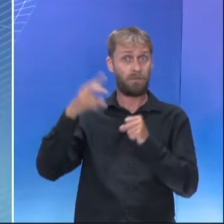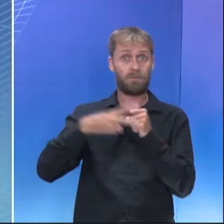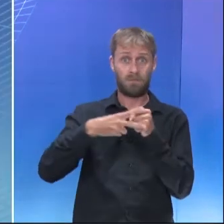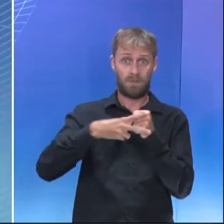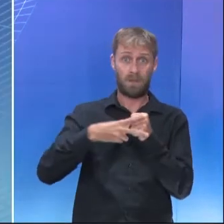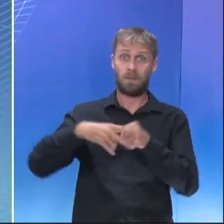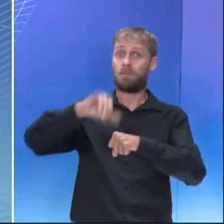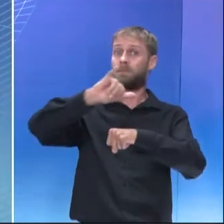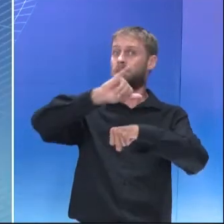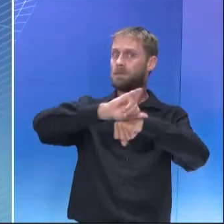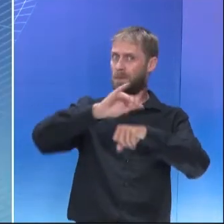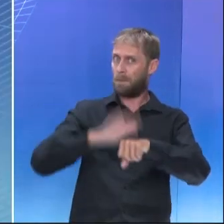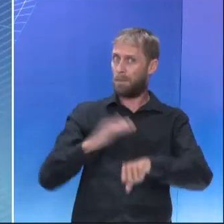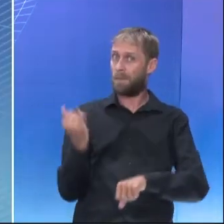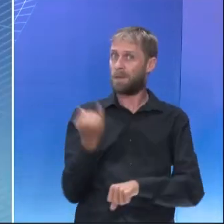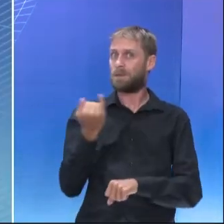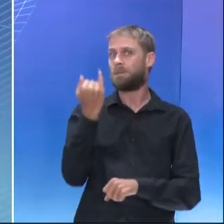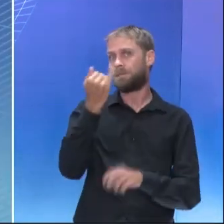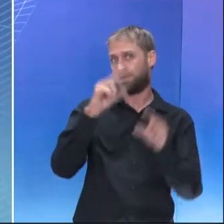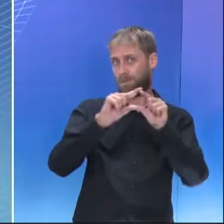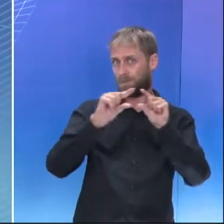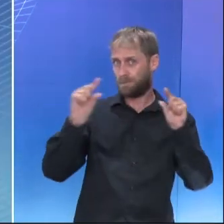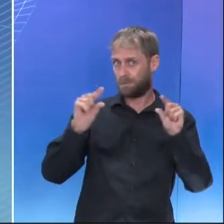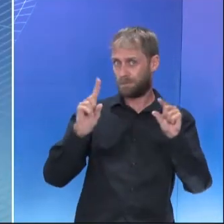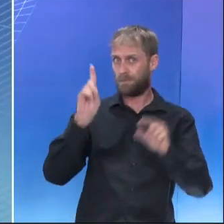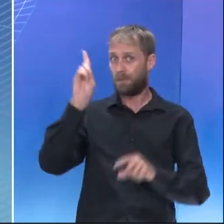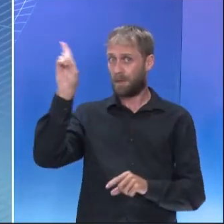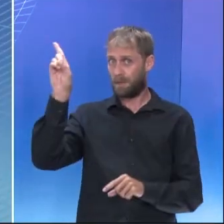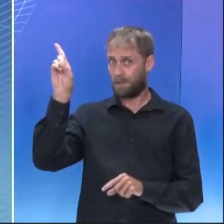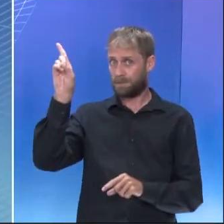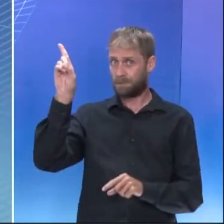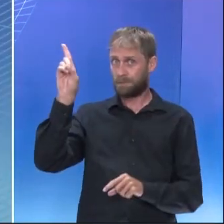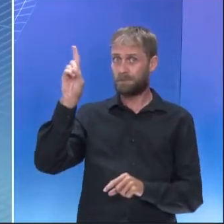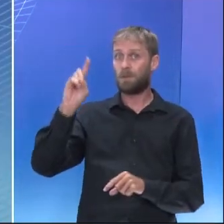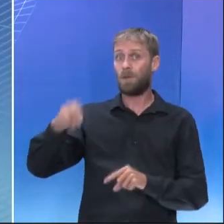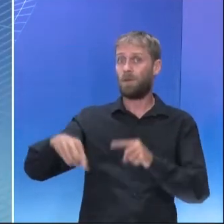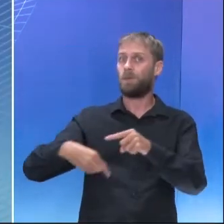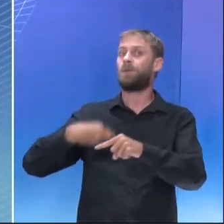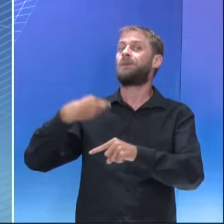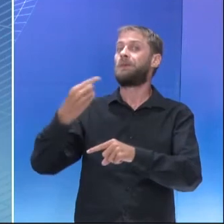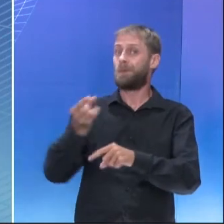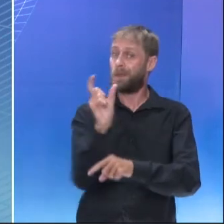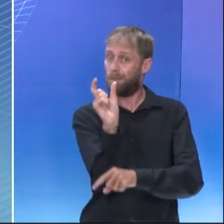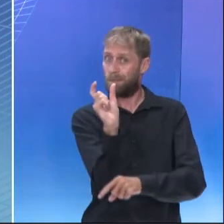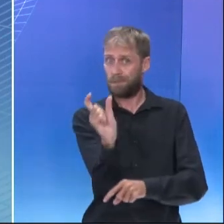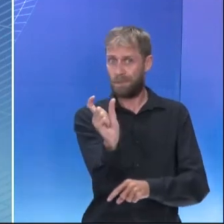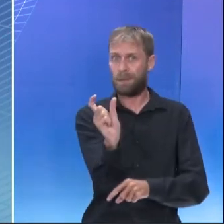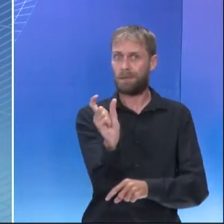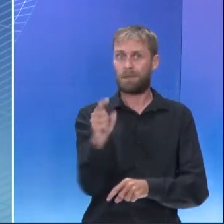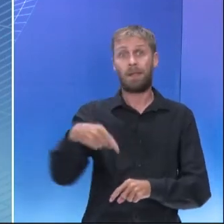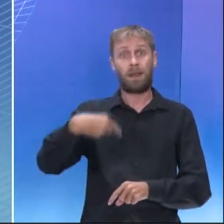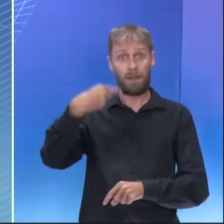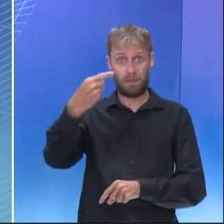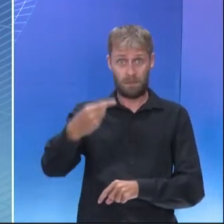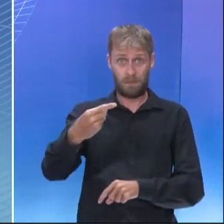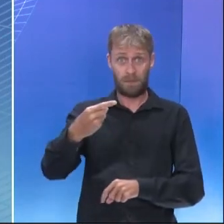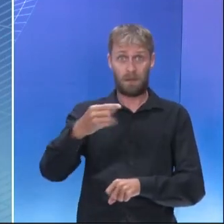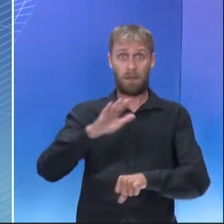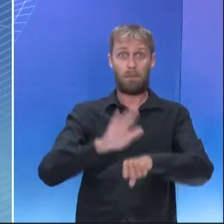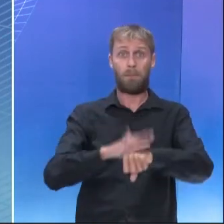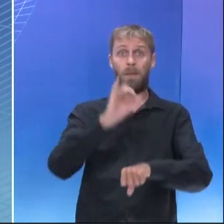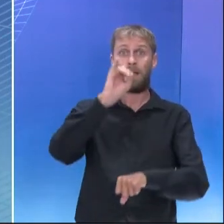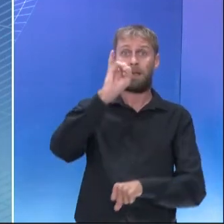verbo principal da oração, o verbo seguinte, a palavra seguinte, ele vai ser acrescida